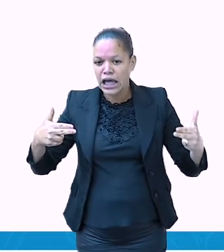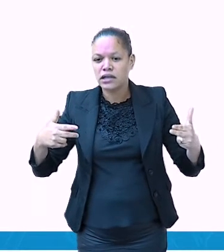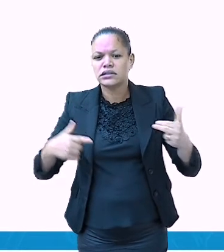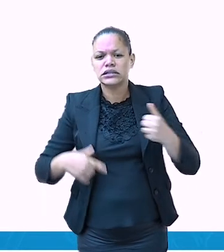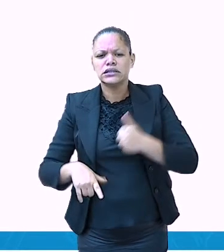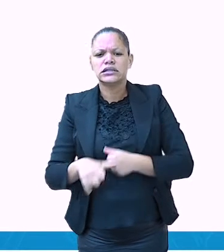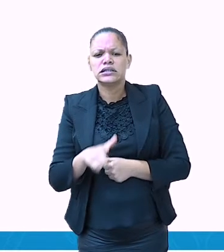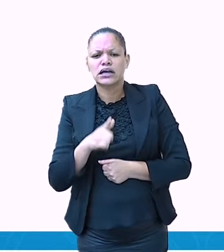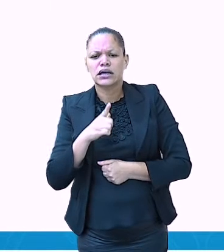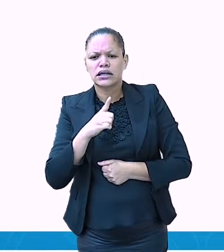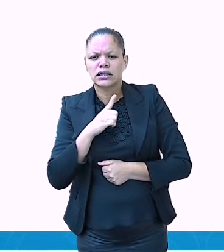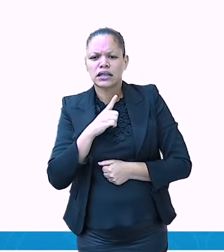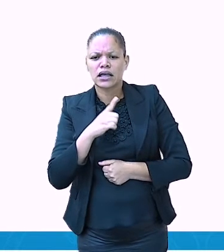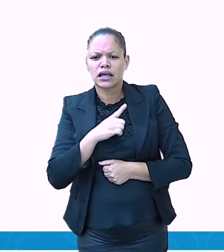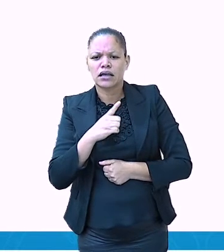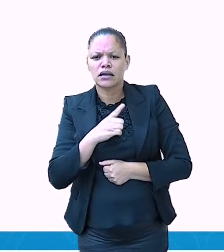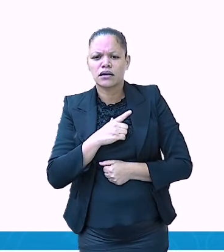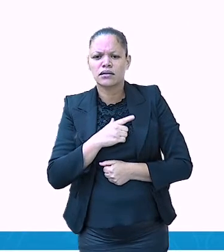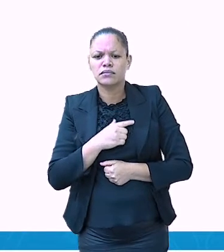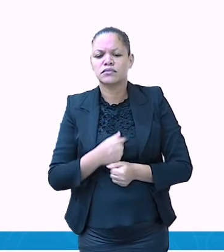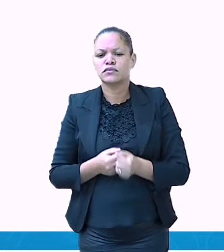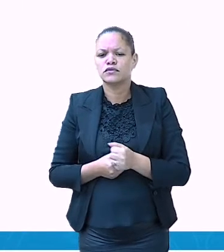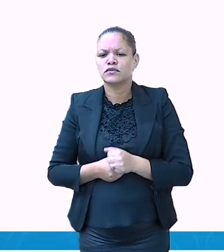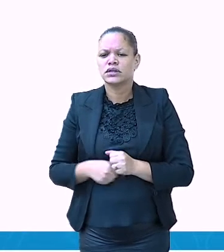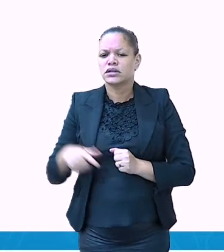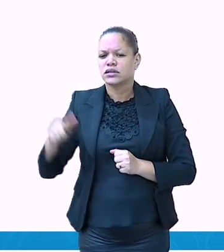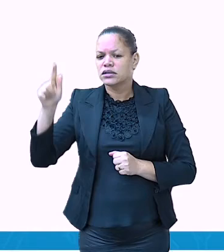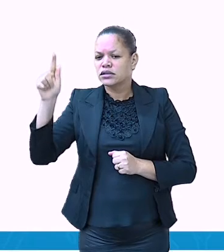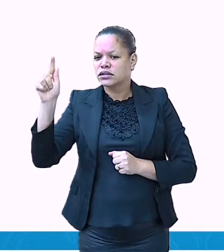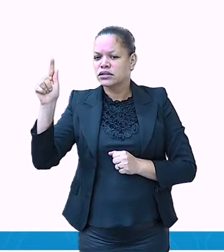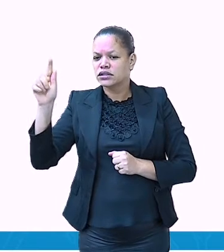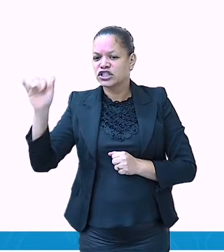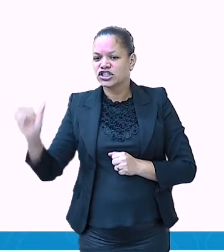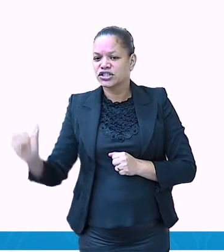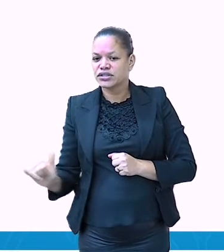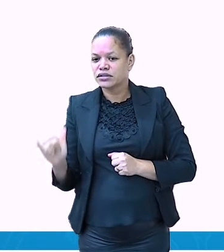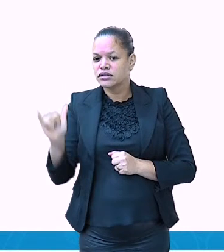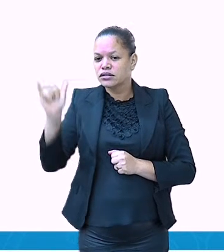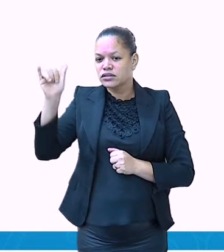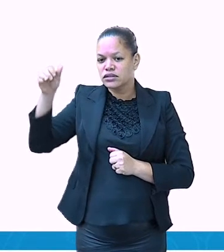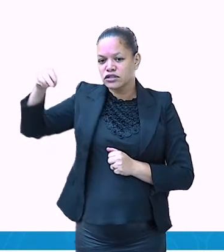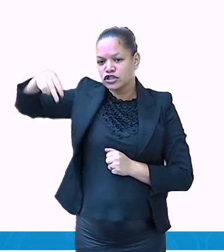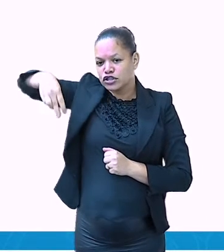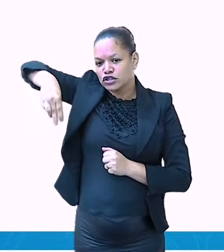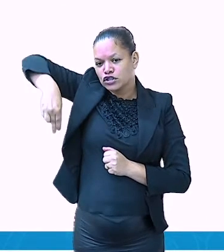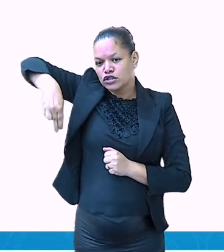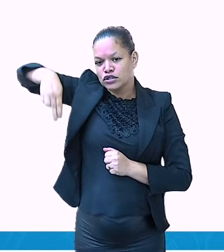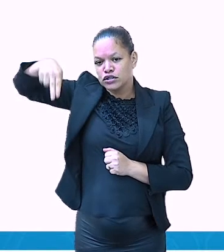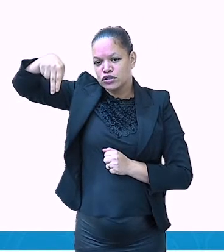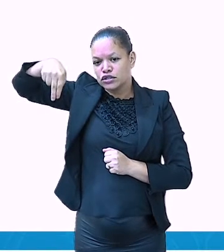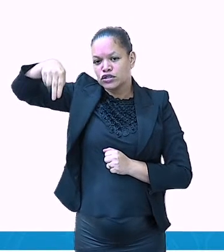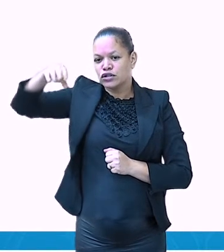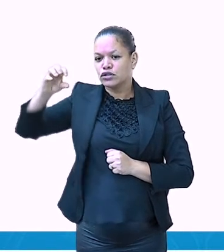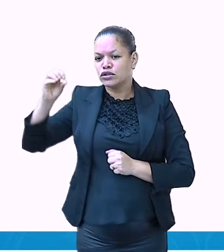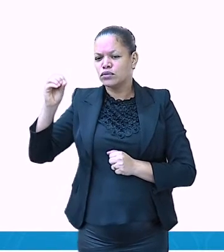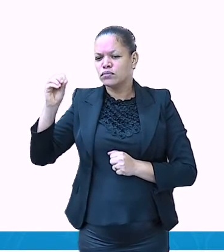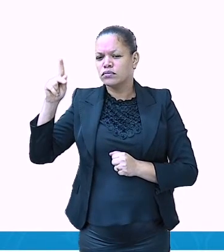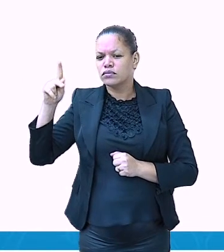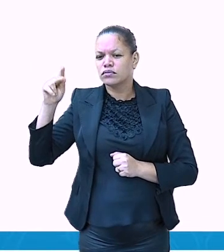mais diversificada dentro dos anfíbios. Nós temos aqui também a